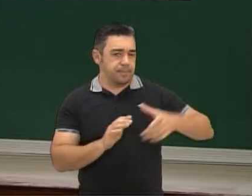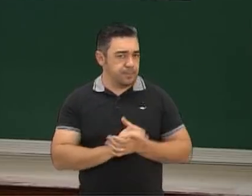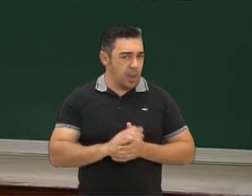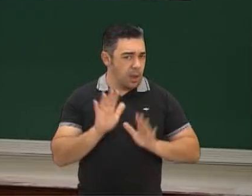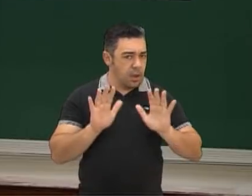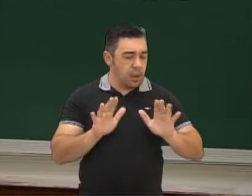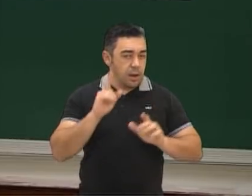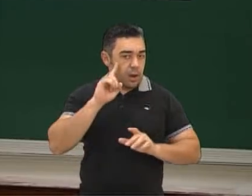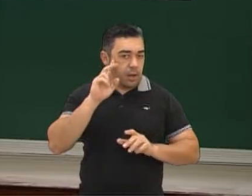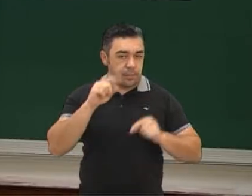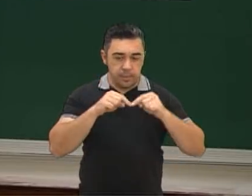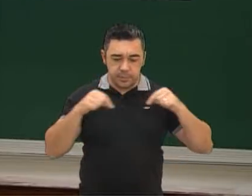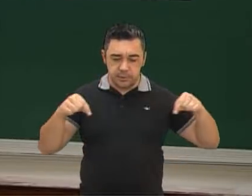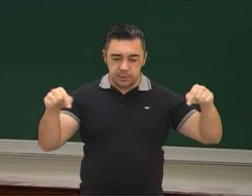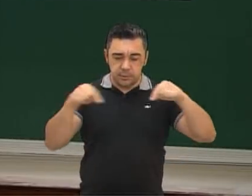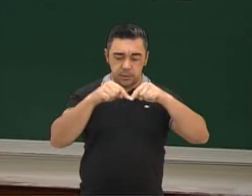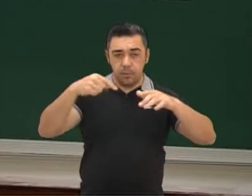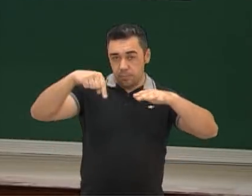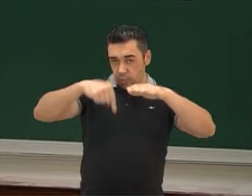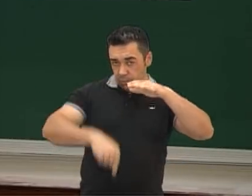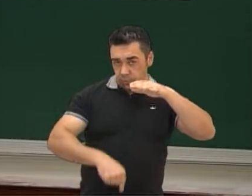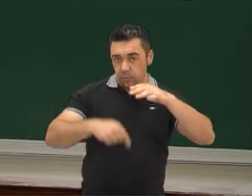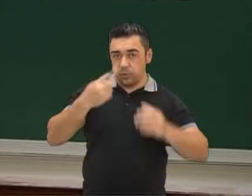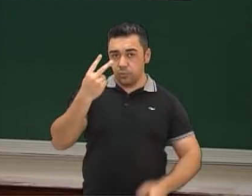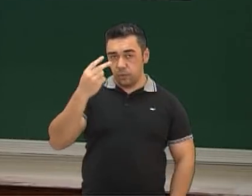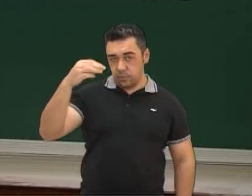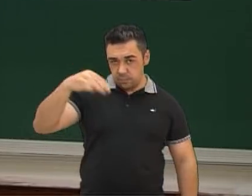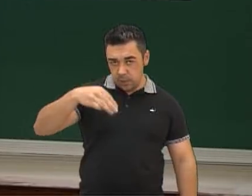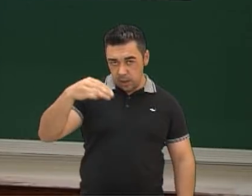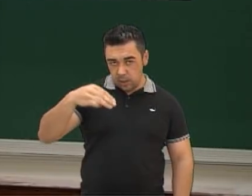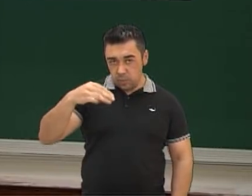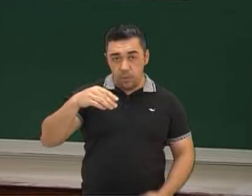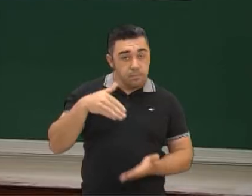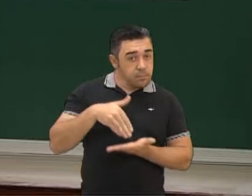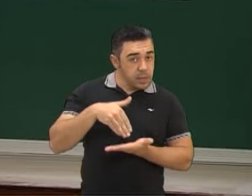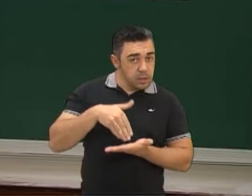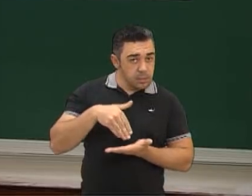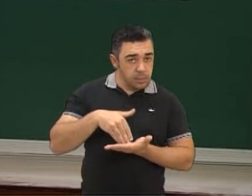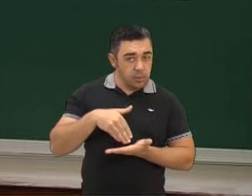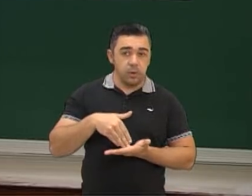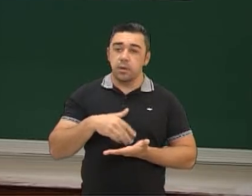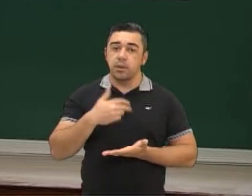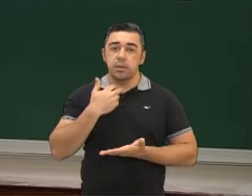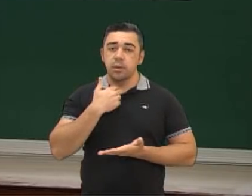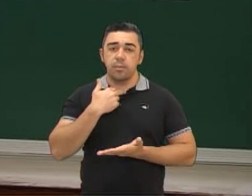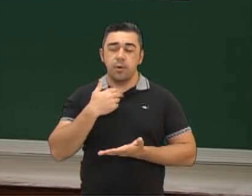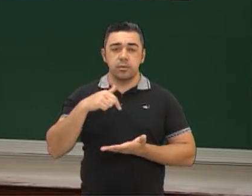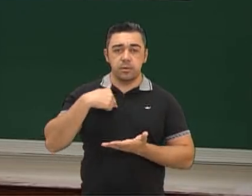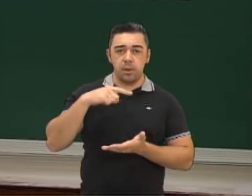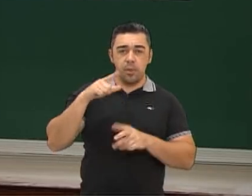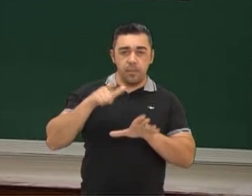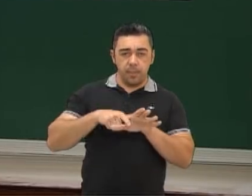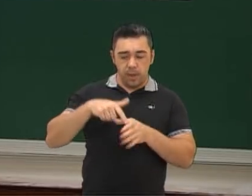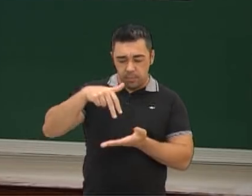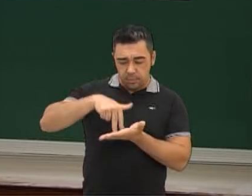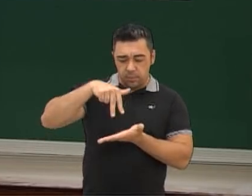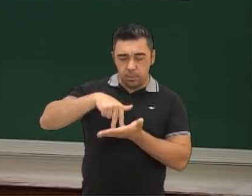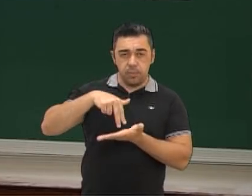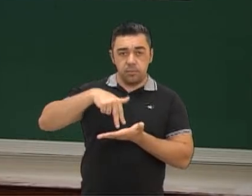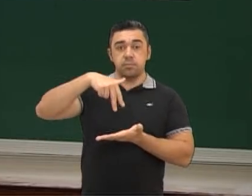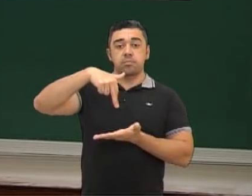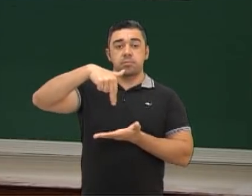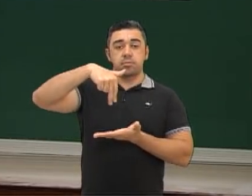piscina tem uma profundidade mínima de 2 metros, o que impede que os jogadores apoiem o pé lá no chão,